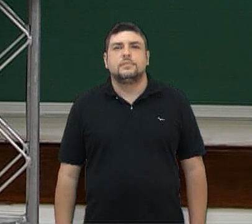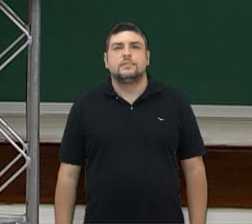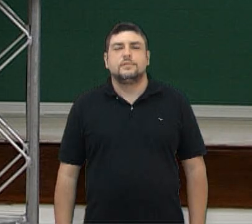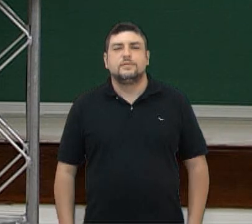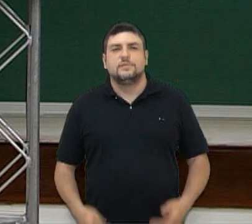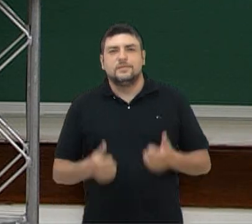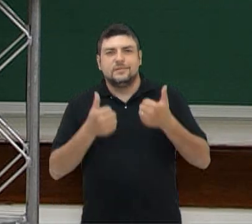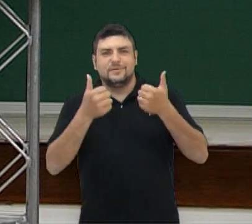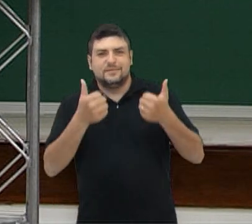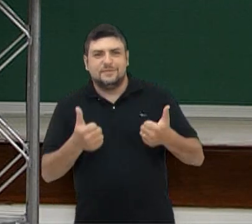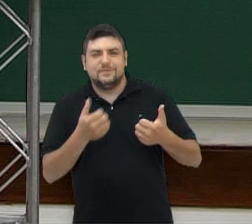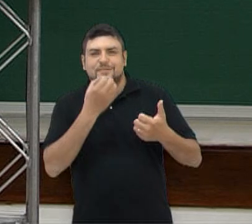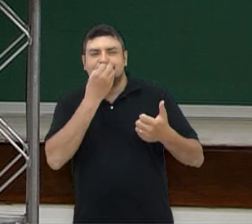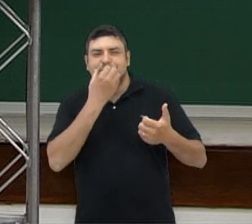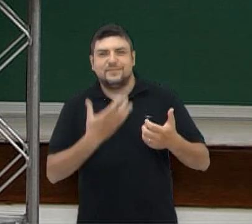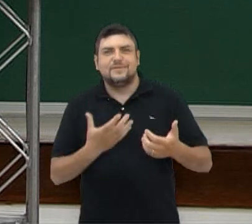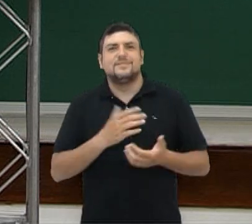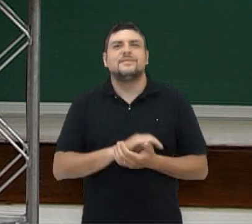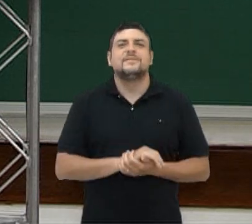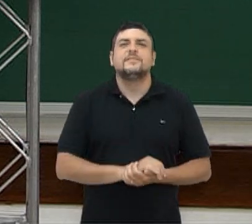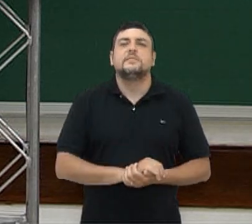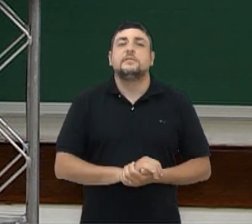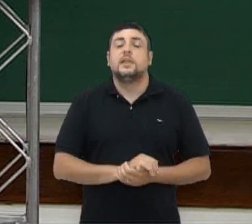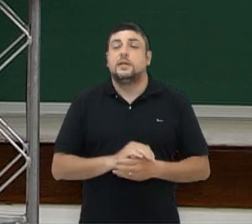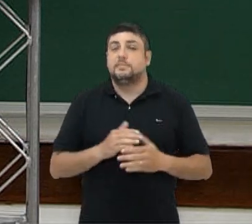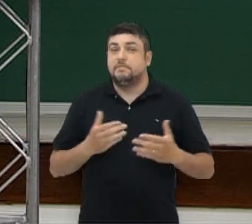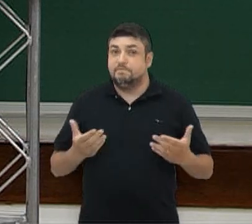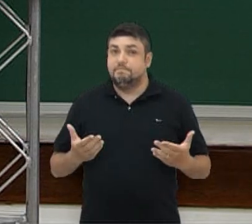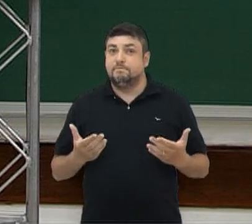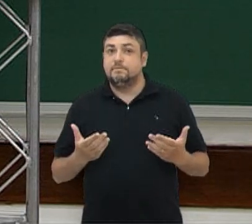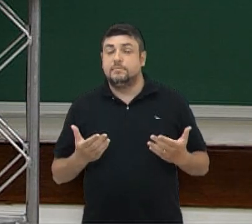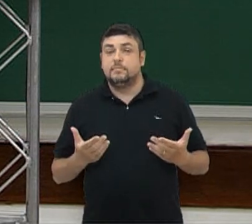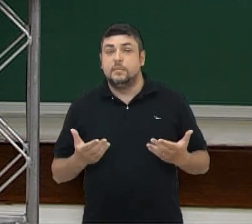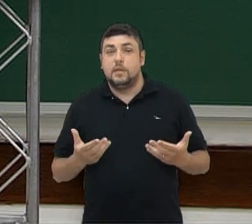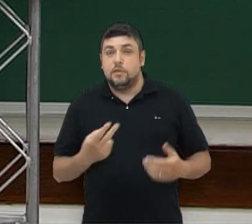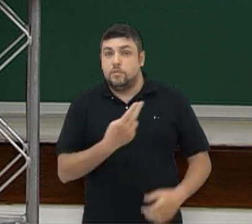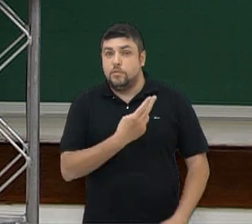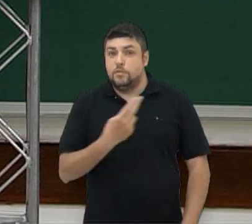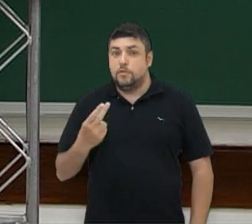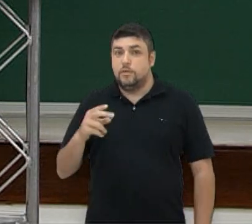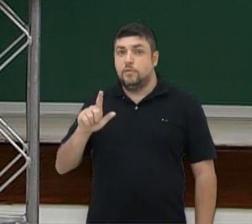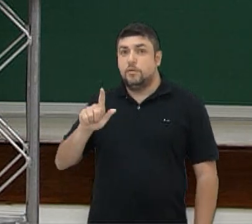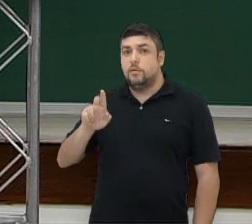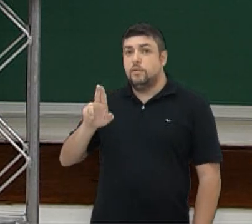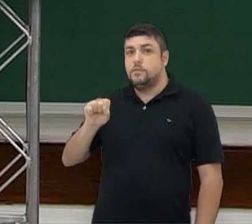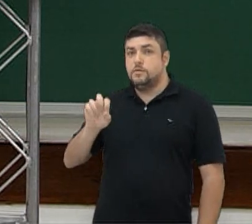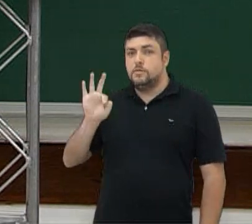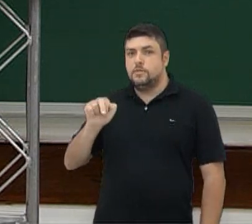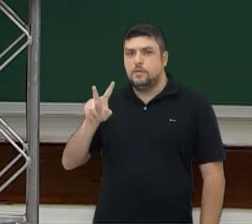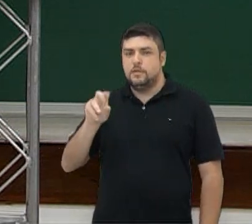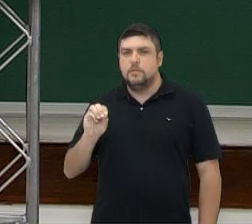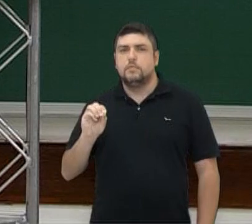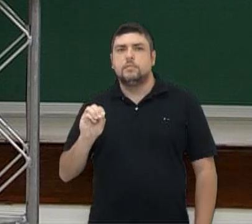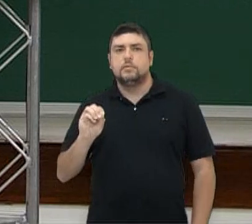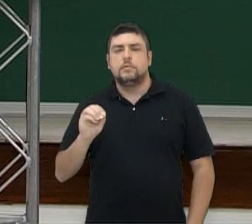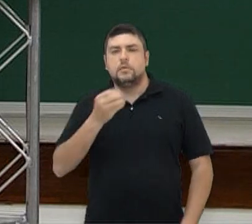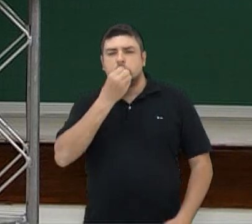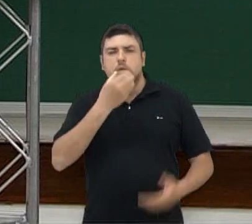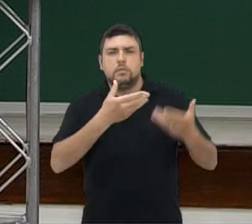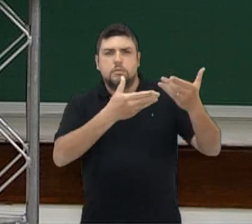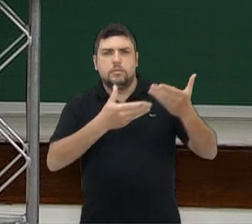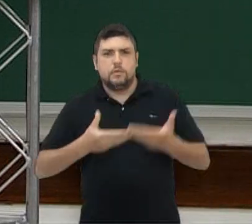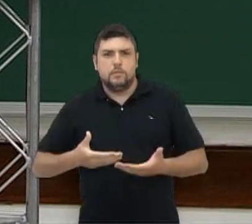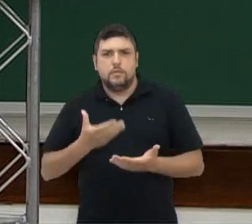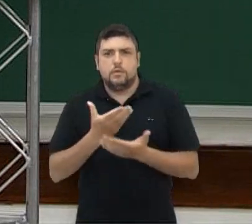Fala, pimpolhada! Tudo bem com vocês aí? Gente, quem está falando com vocês aqui é o professor Gustavo Trevelyan Anselmo Murasco. Sejam bem-vindos à aula